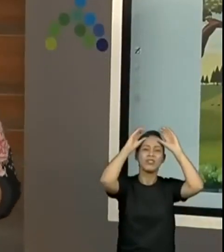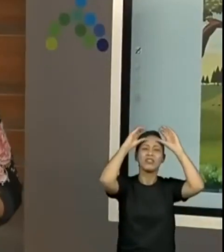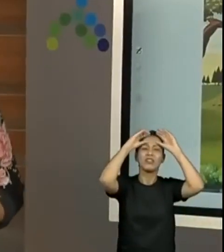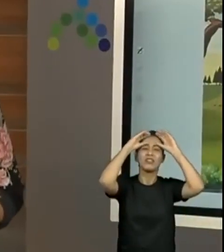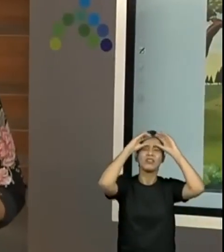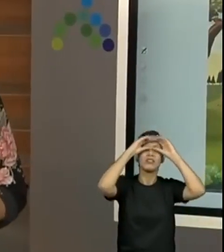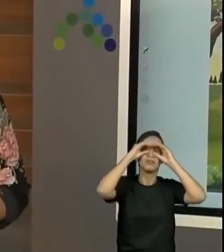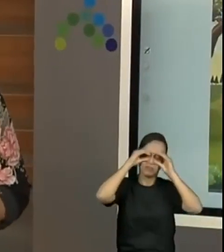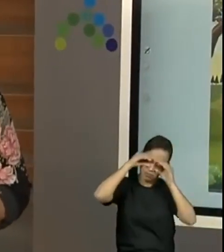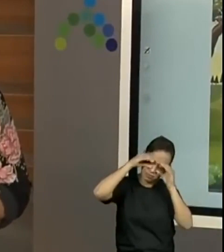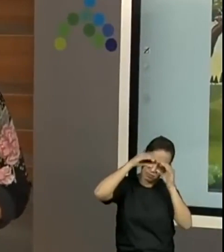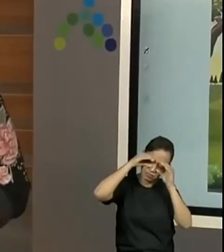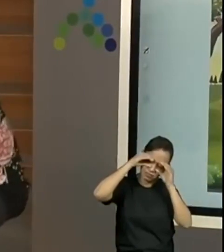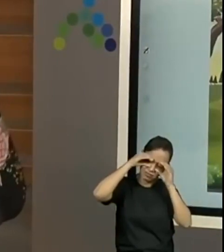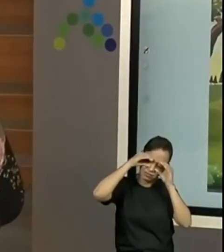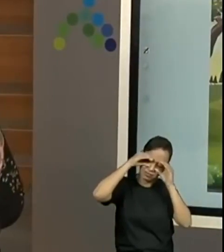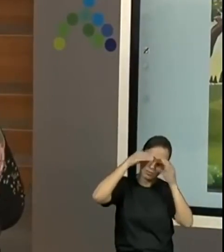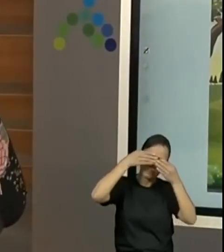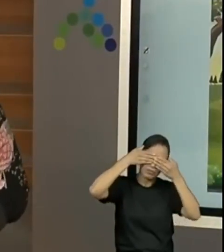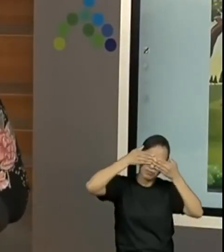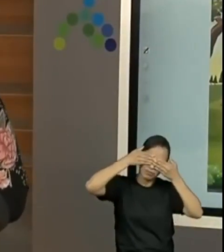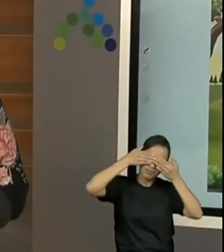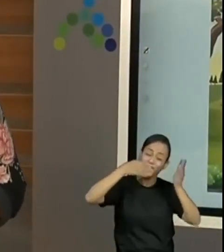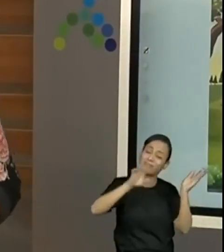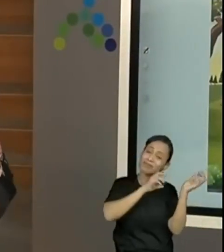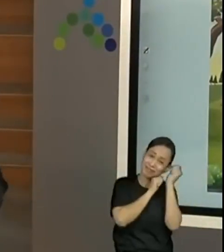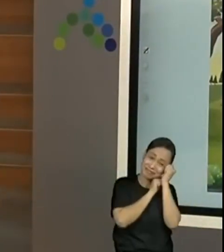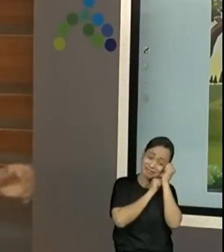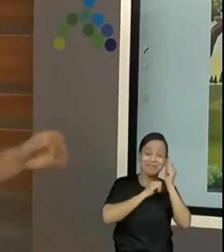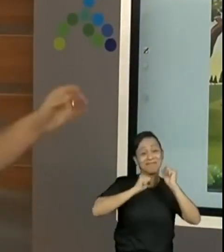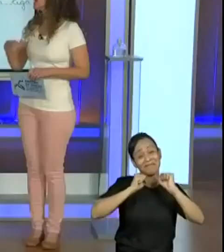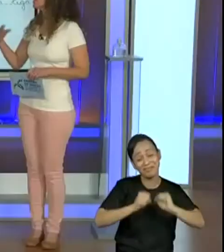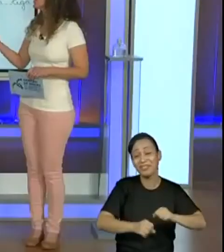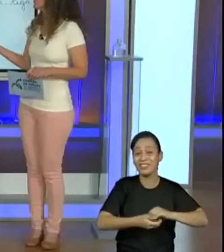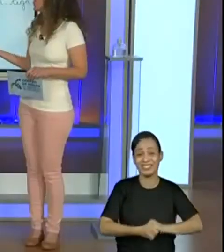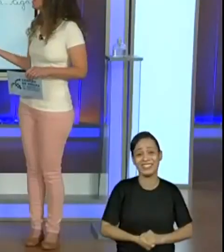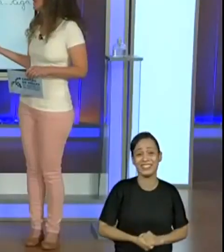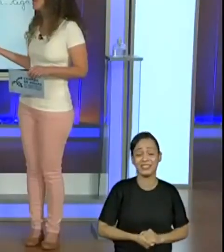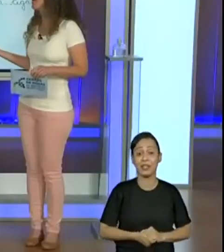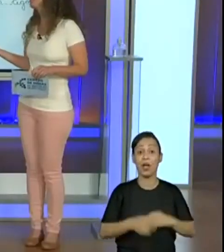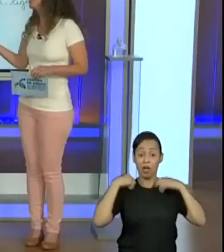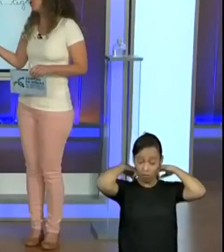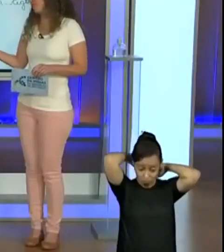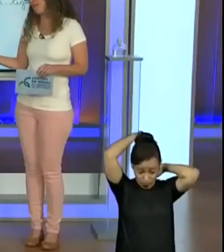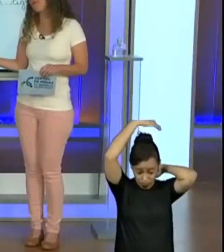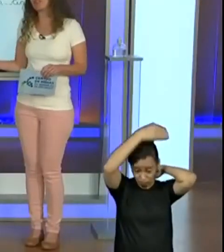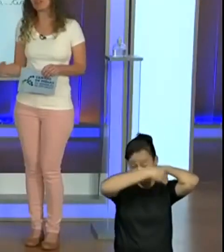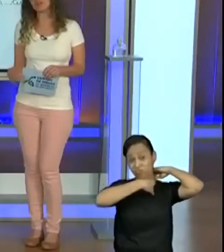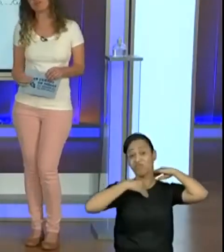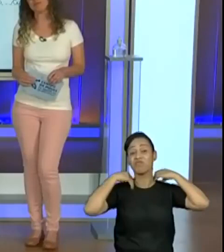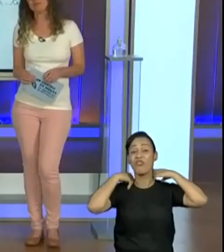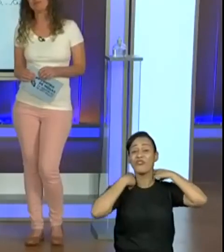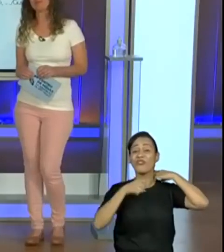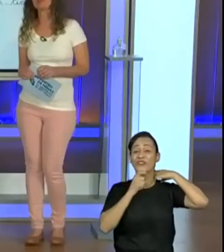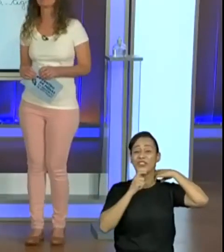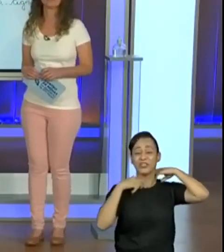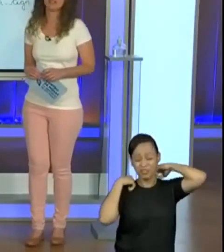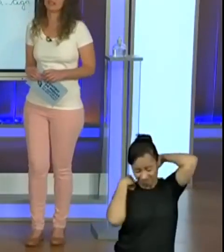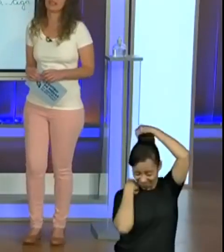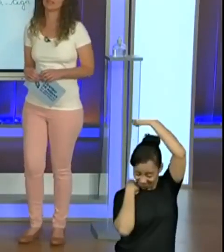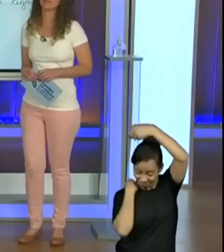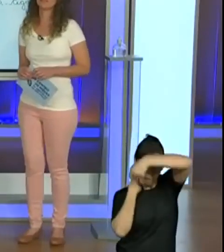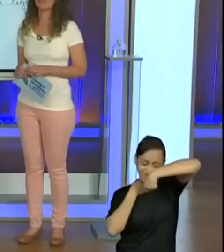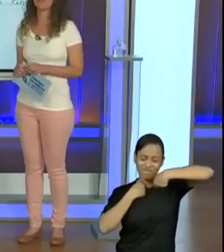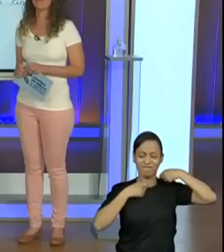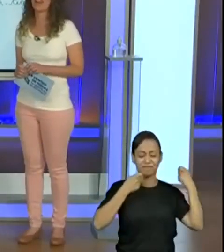Pode emprestar para dormir. É a máscara para dormir. Máscara para dormir. Vamos lá, então? Ah, um cachecol. De repente, se tiver frio. Lenço, né?